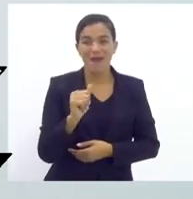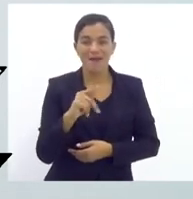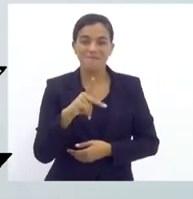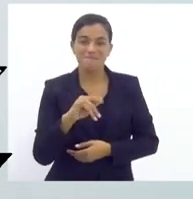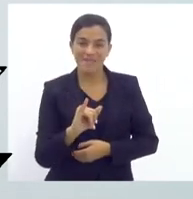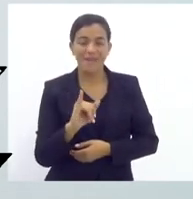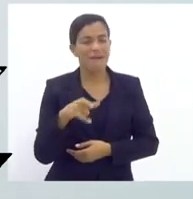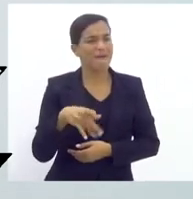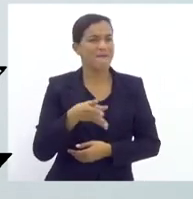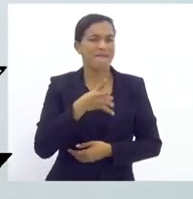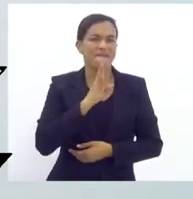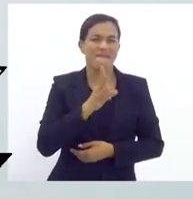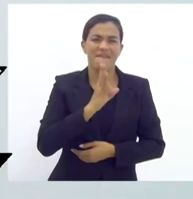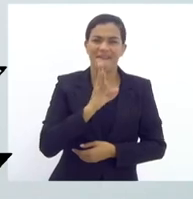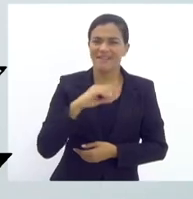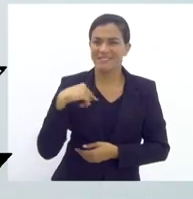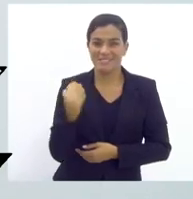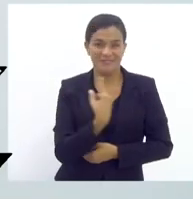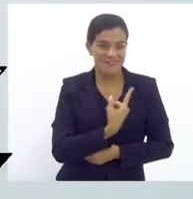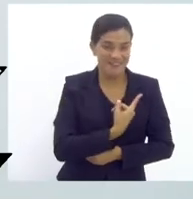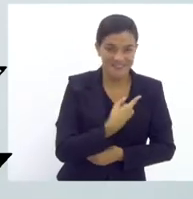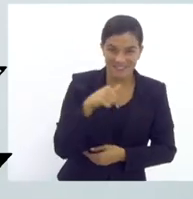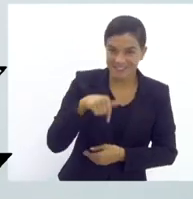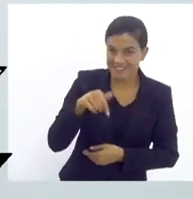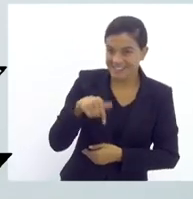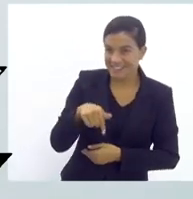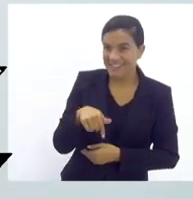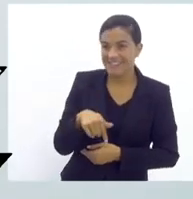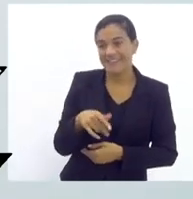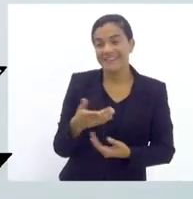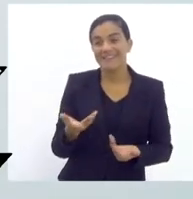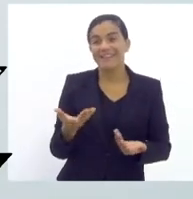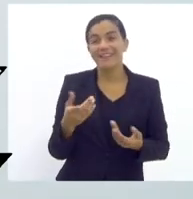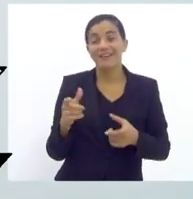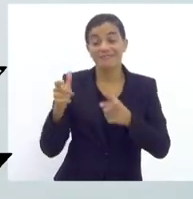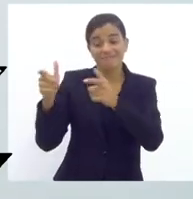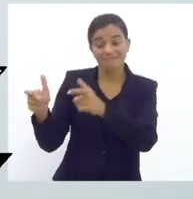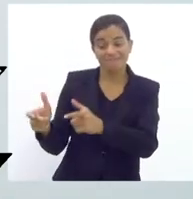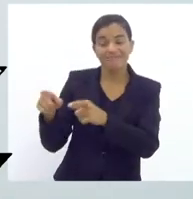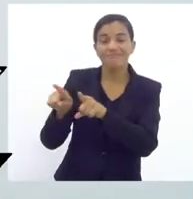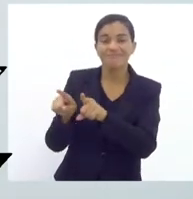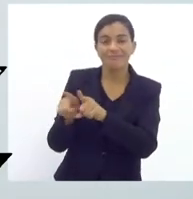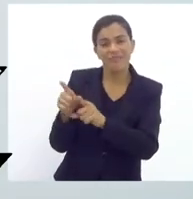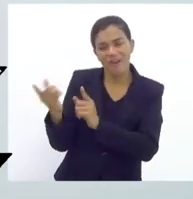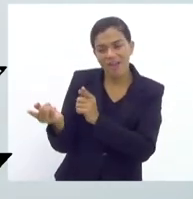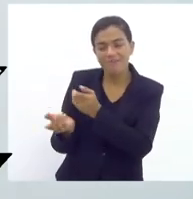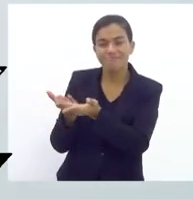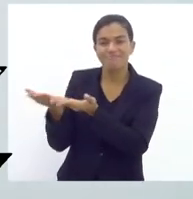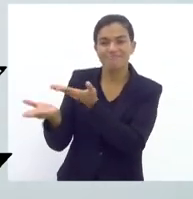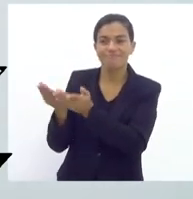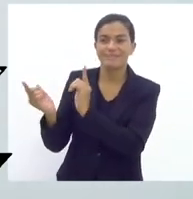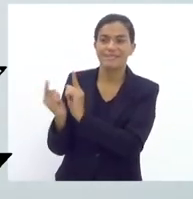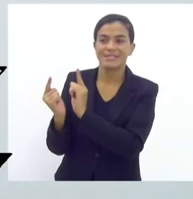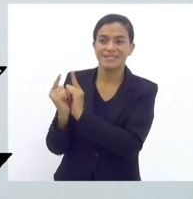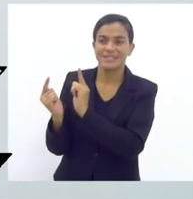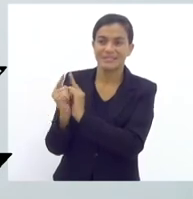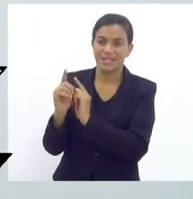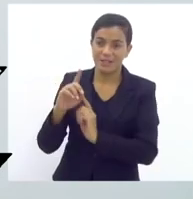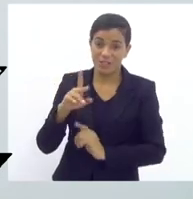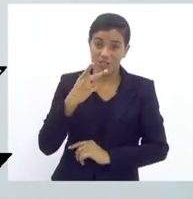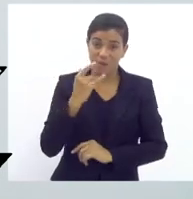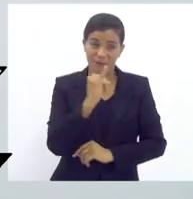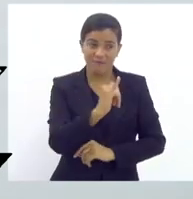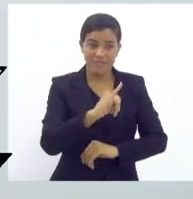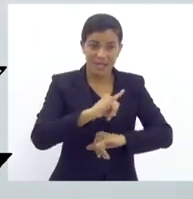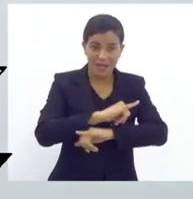conhecido aqui do Centro do Rio de Janeiro e é isso nesse lugar a gente também fará esse atendimento então só para dizer que não foi marcado